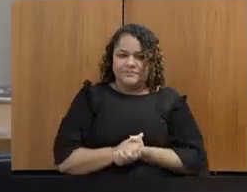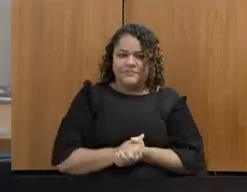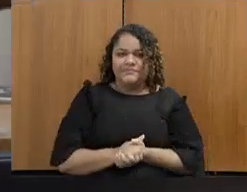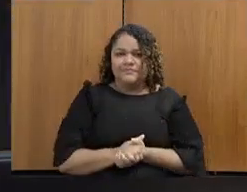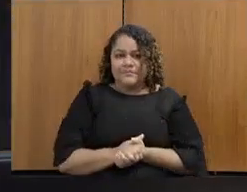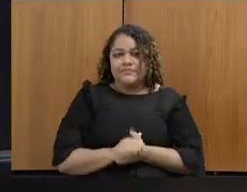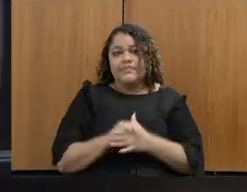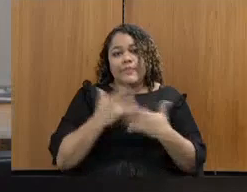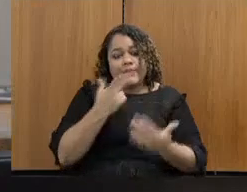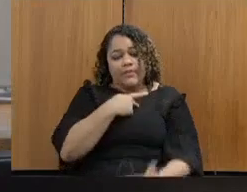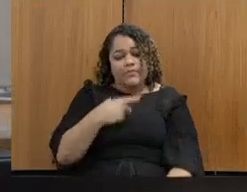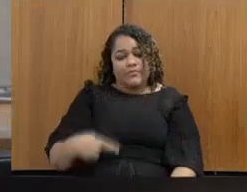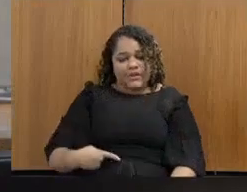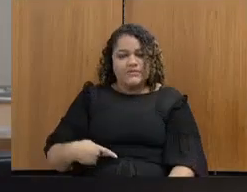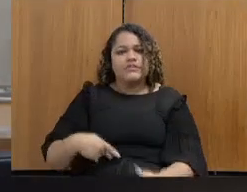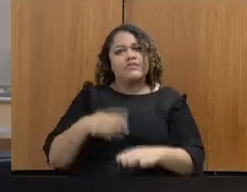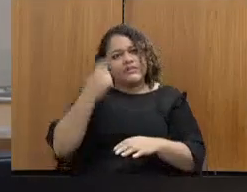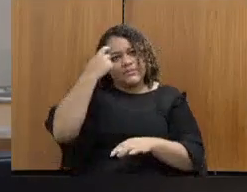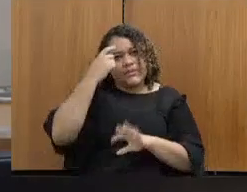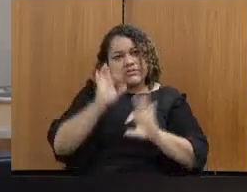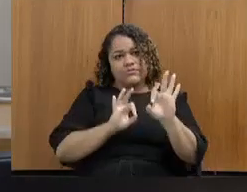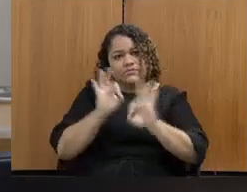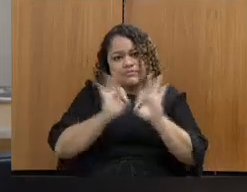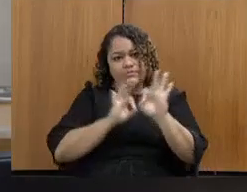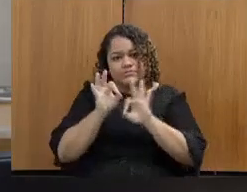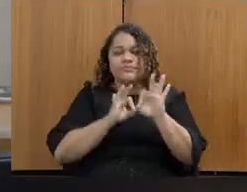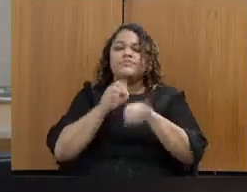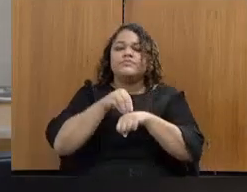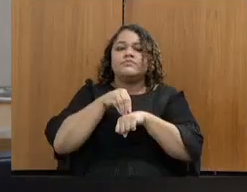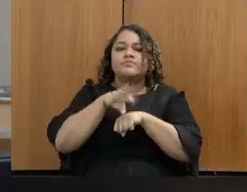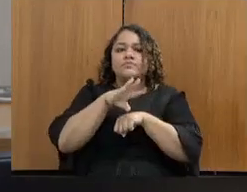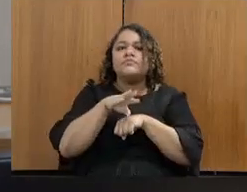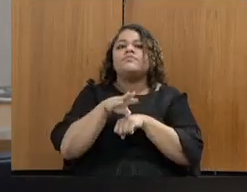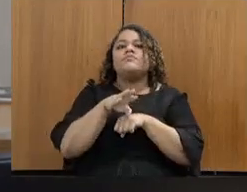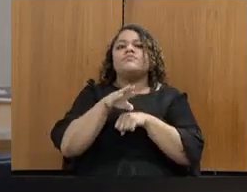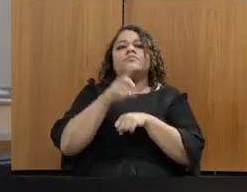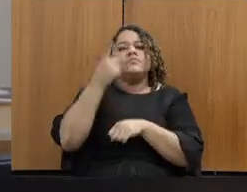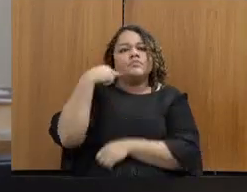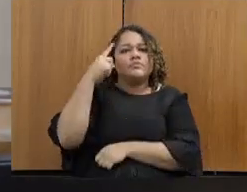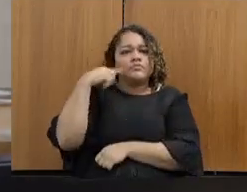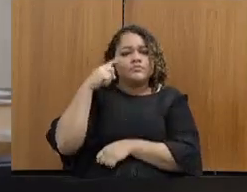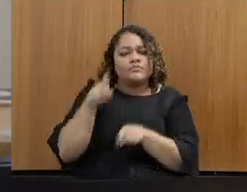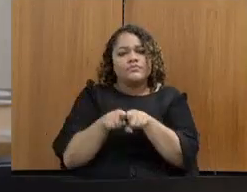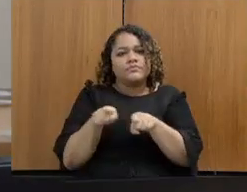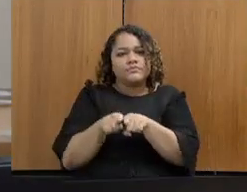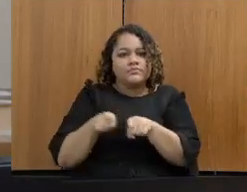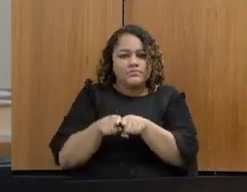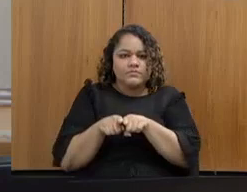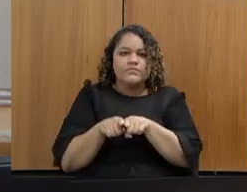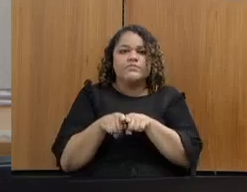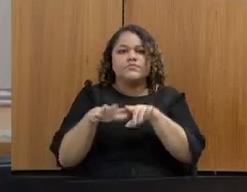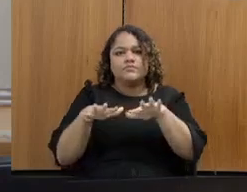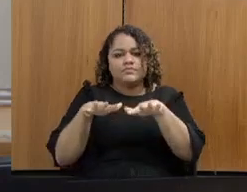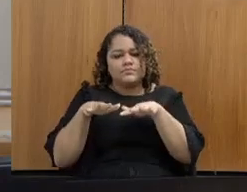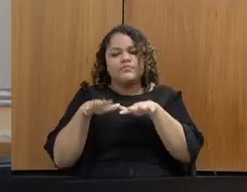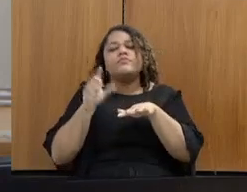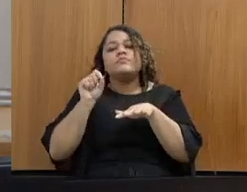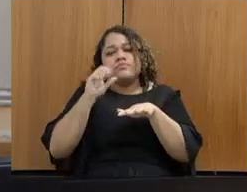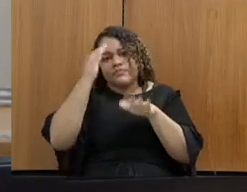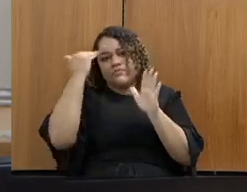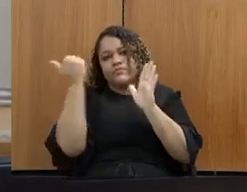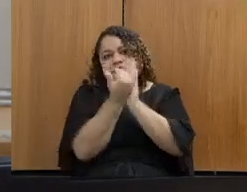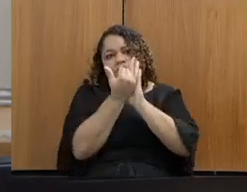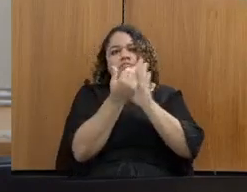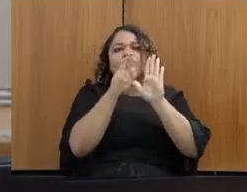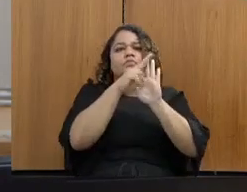organização dos trabalhos comunica os parlamentares e aos convidados que atos dessa reunião obedecerão as seguintes